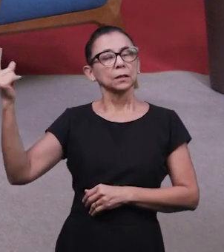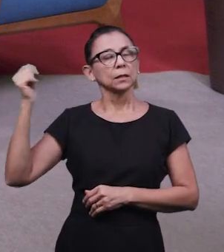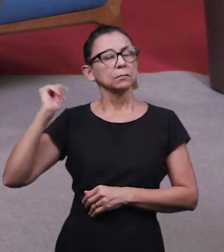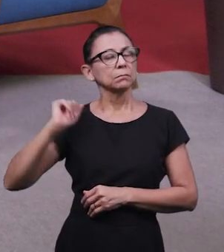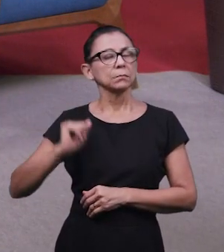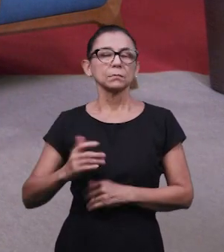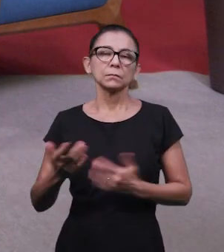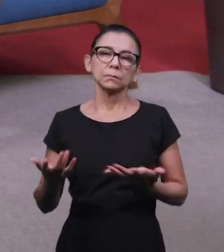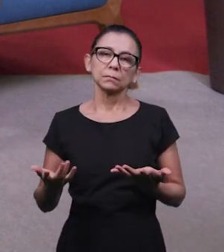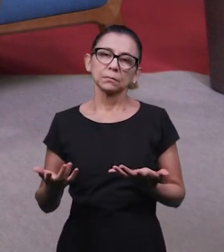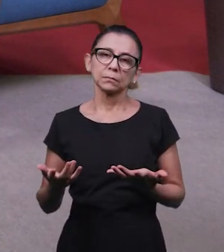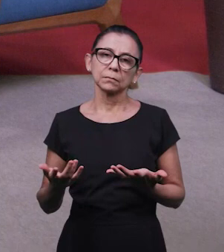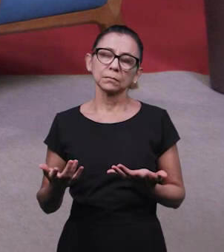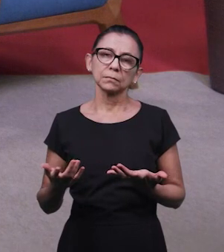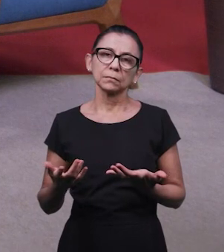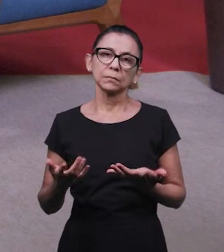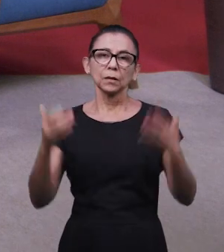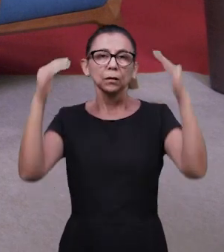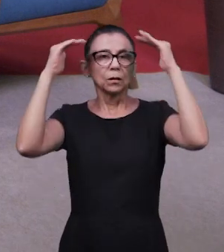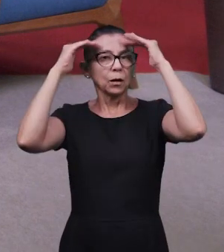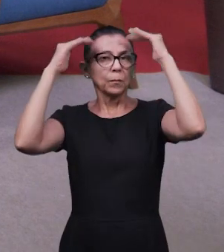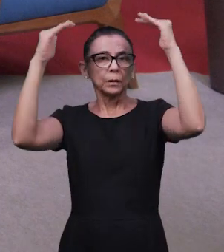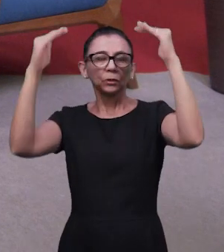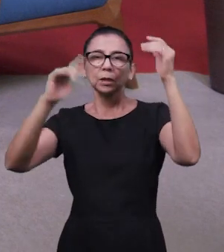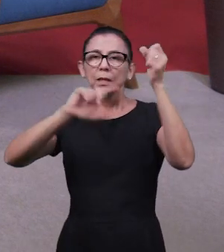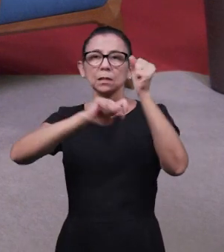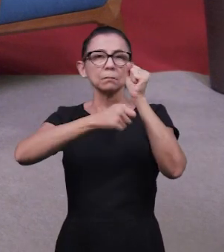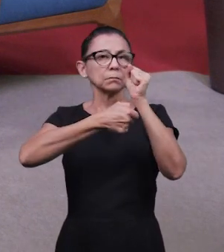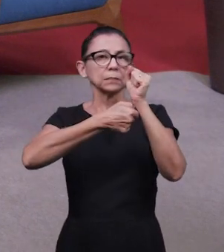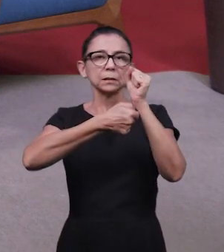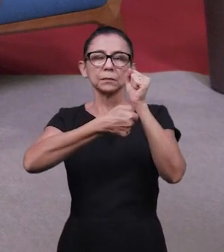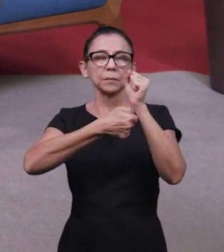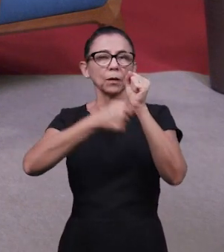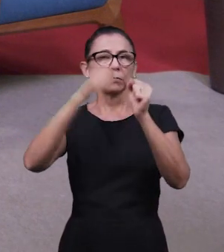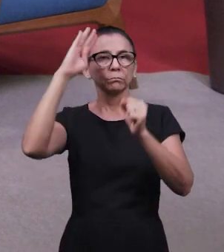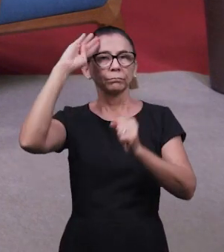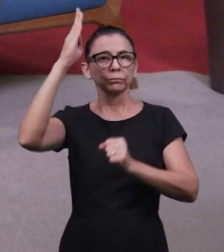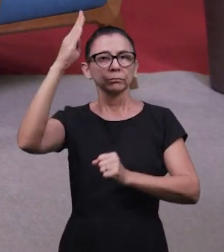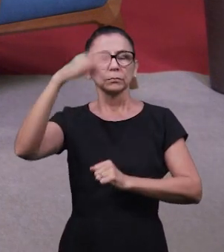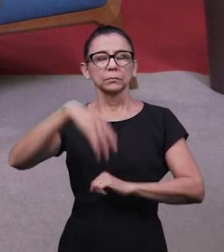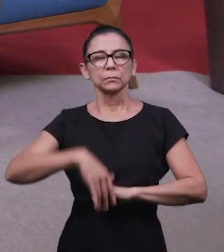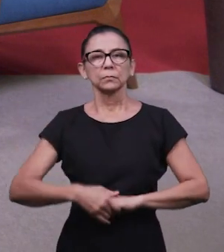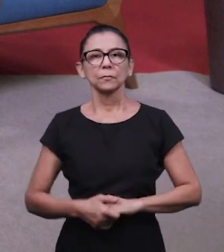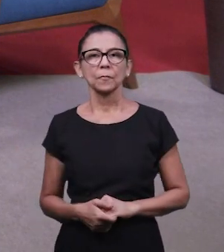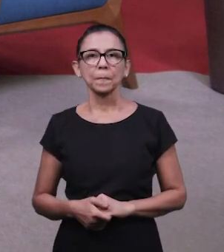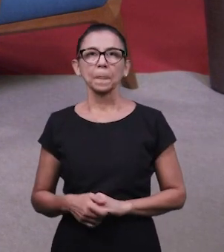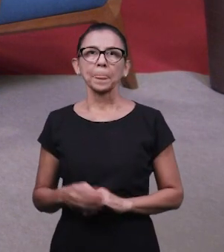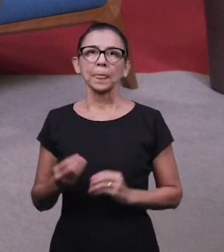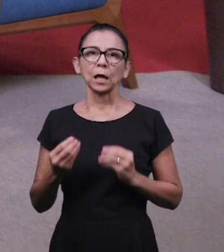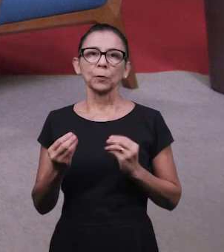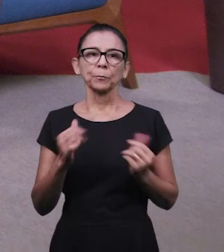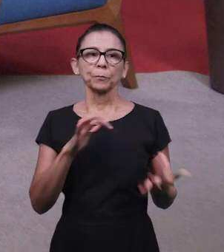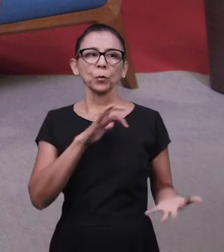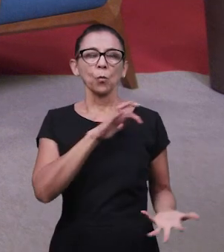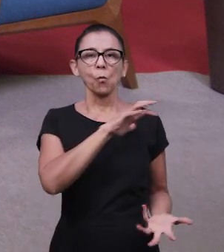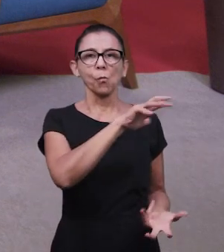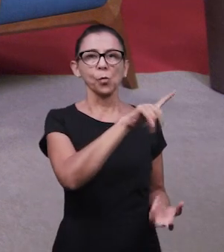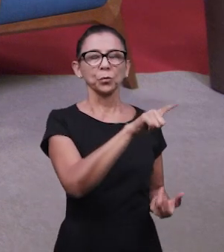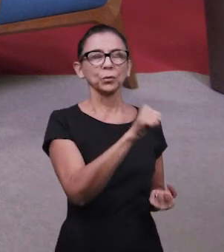nas primeiras epístolas de João, fala sobre o mundo, a concupiscência, mas quem obedece, quem faz a vontade de